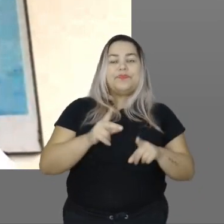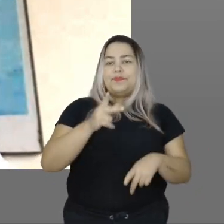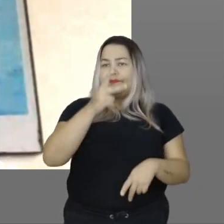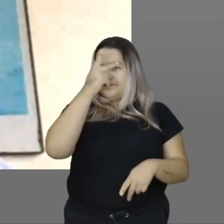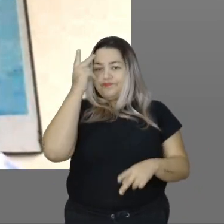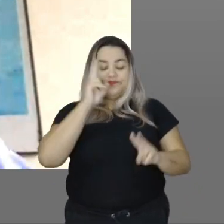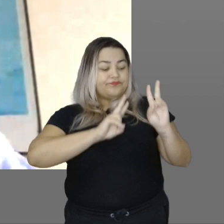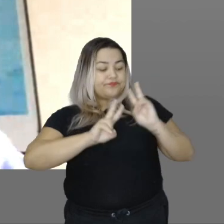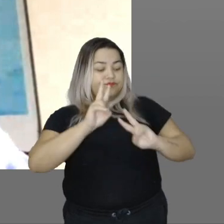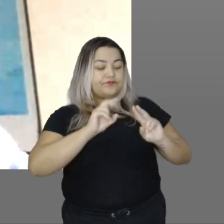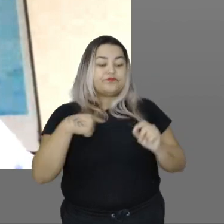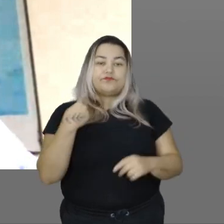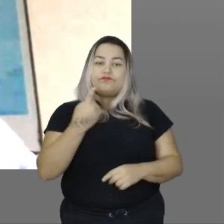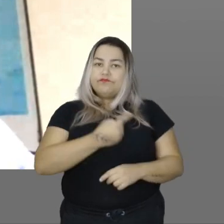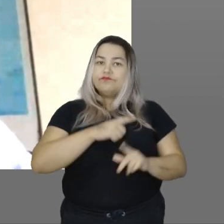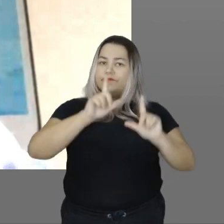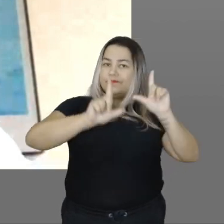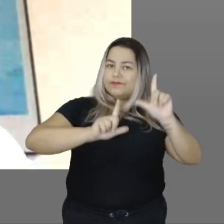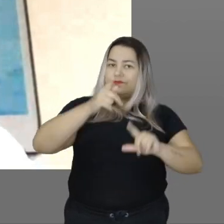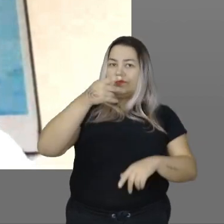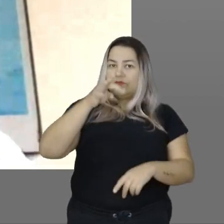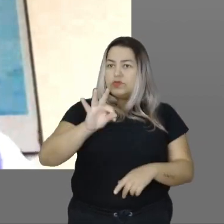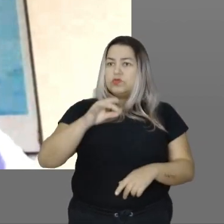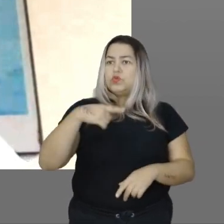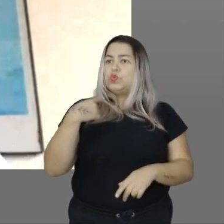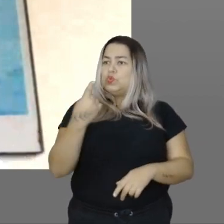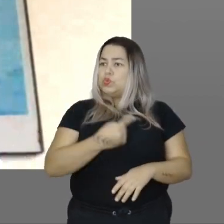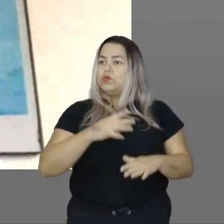né, da nossa TV PT, de todas as